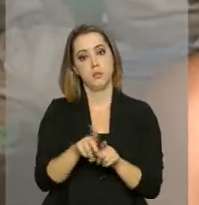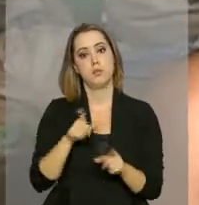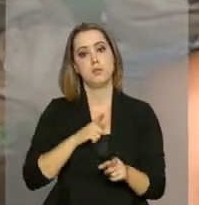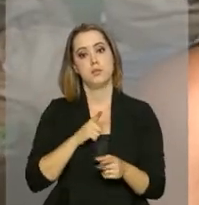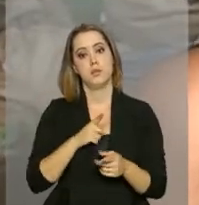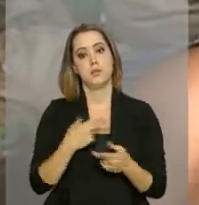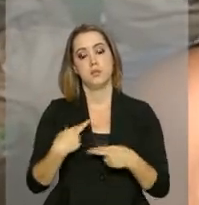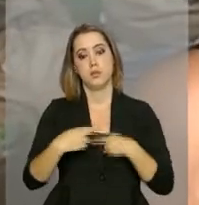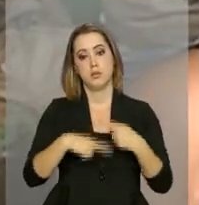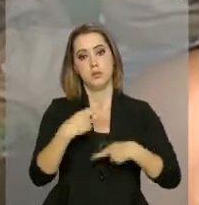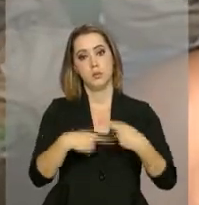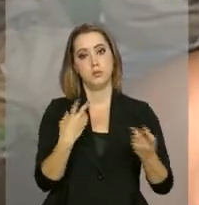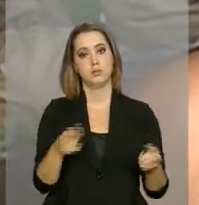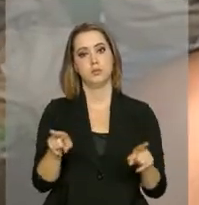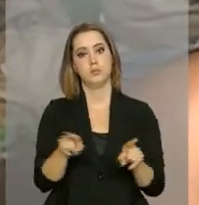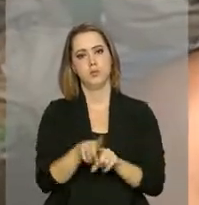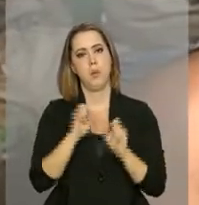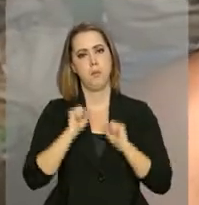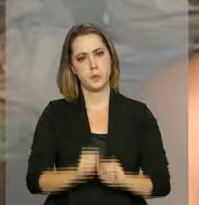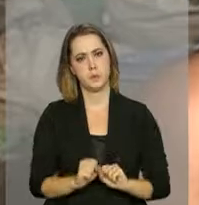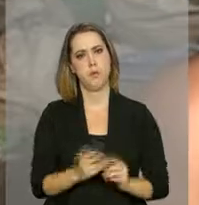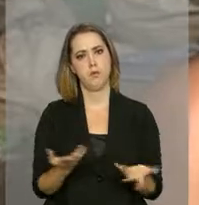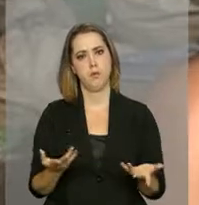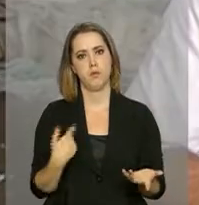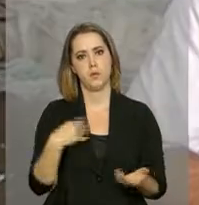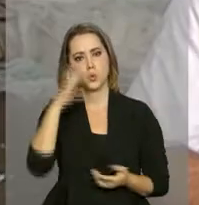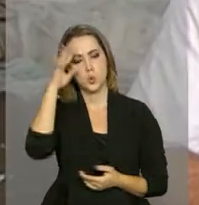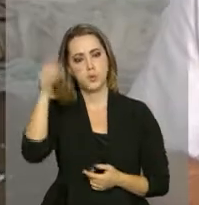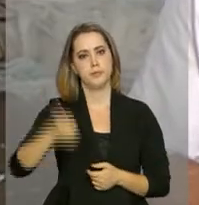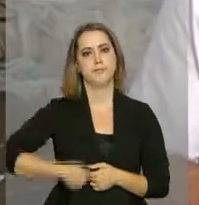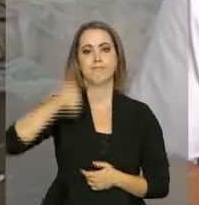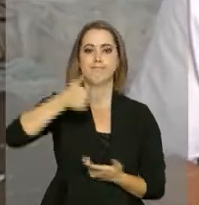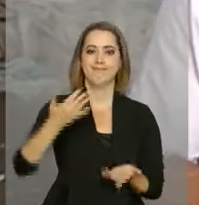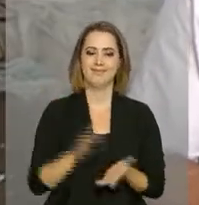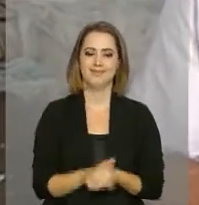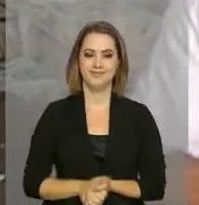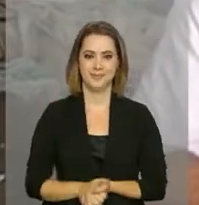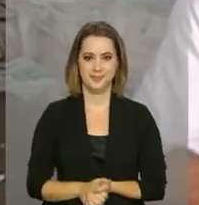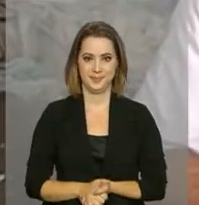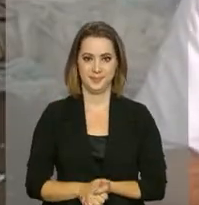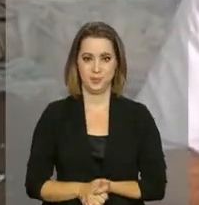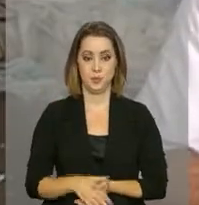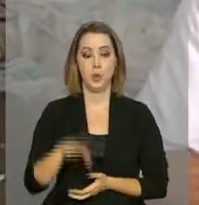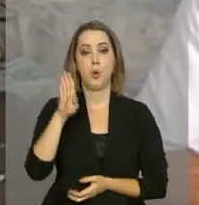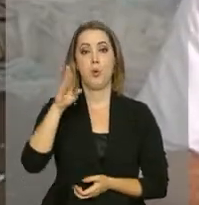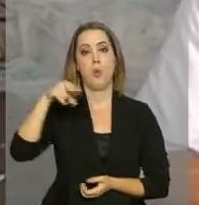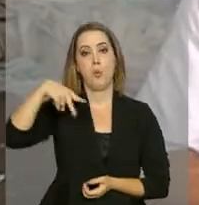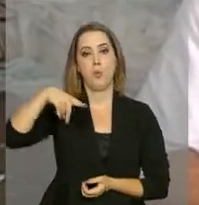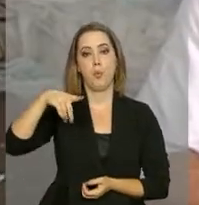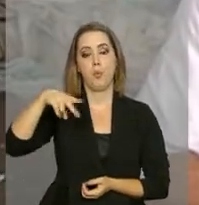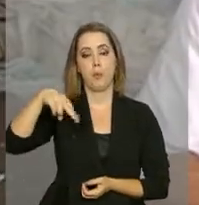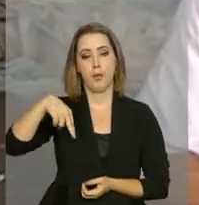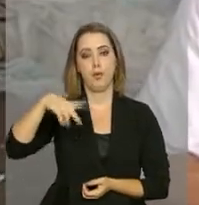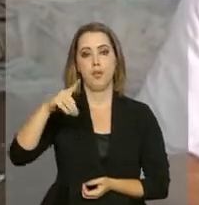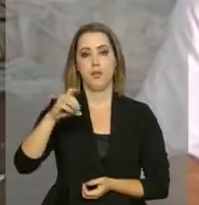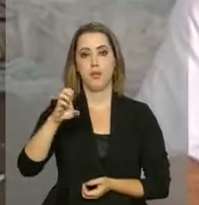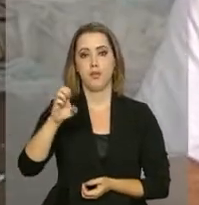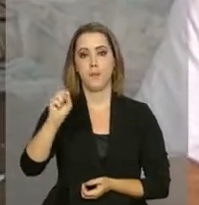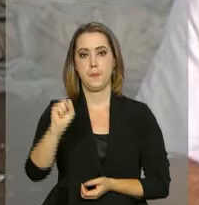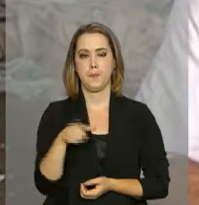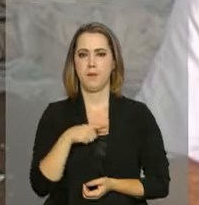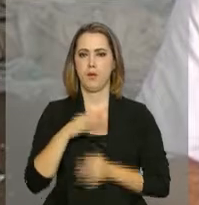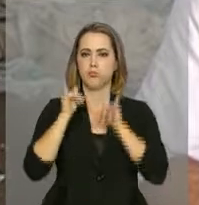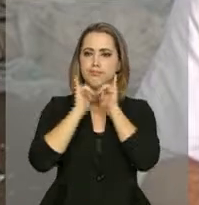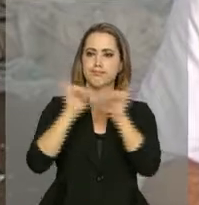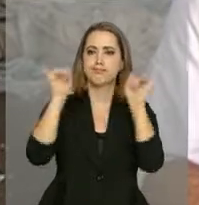né e mostrar que é possível que elas possam sonhar mais e obedece anunciou uma série de ações para que micro pequenas e médias